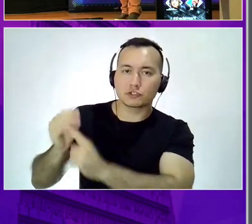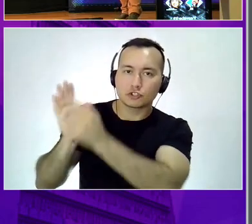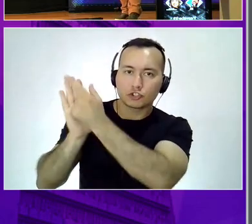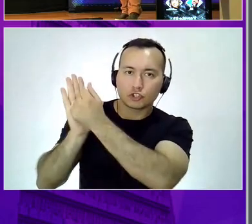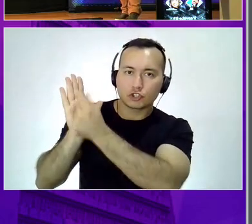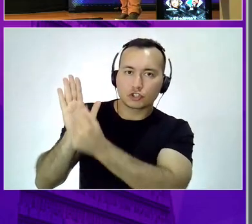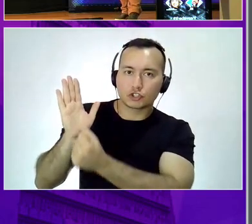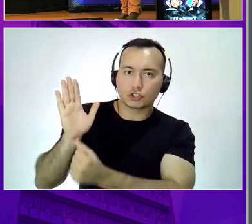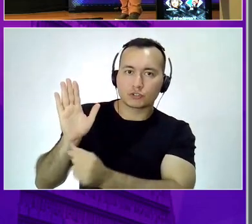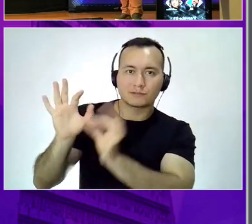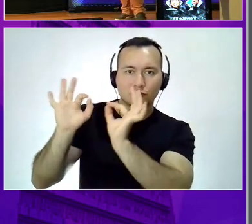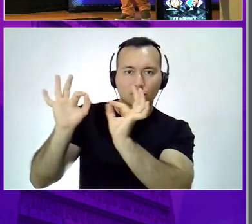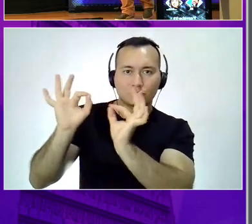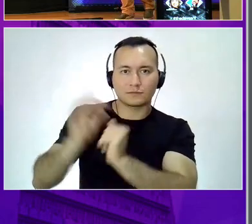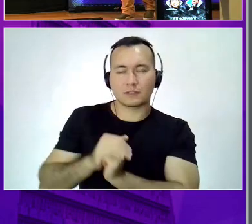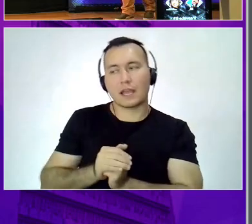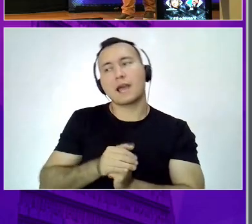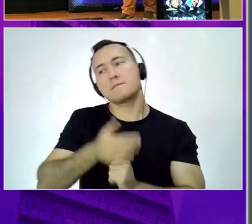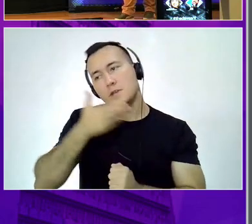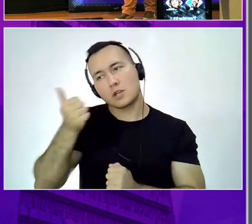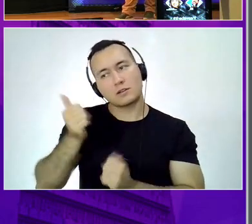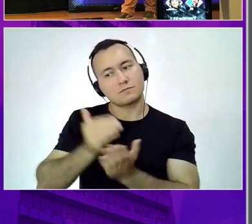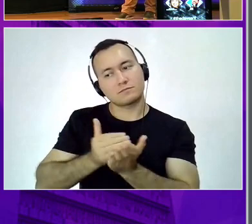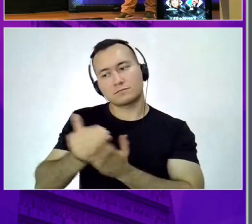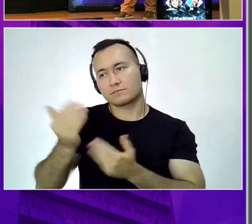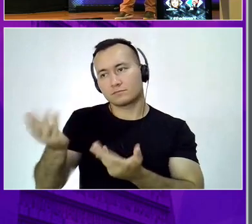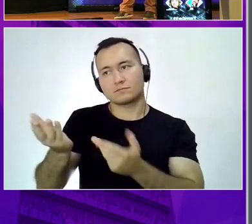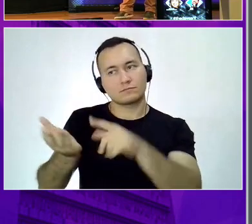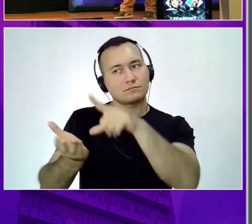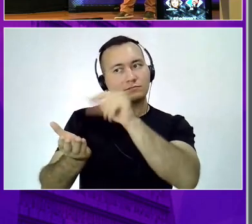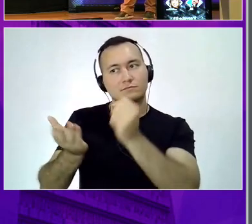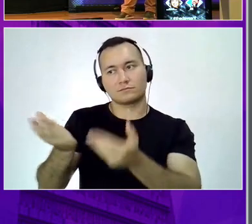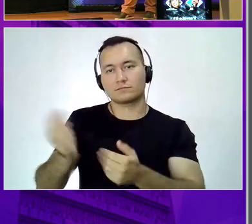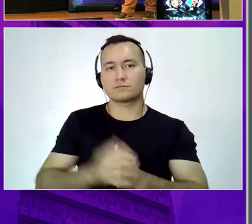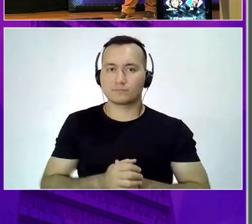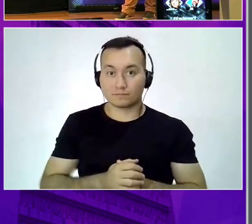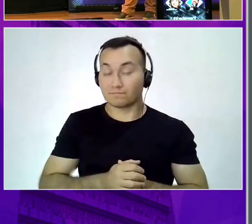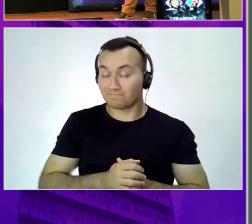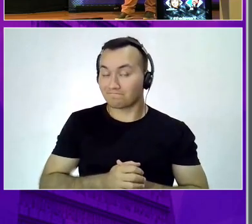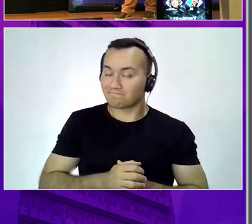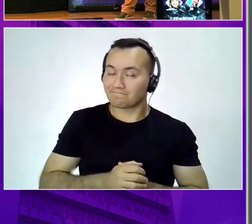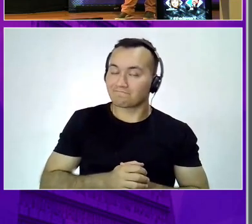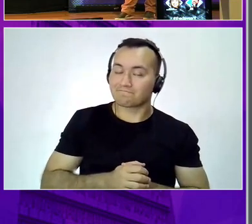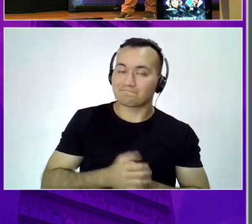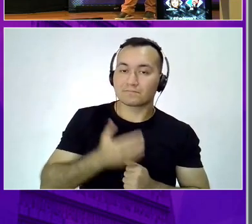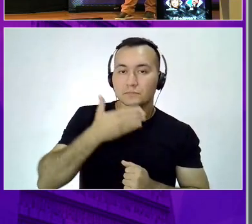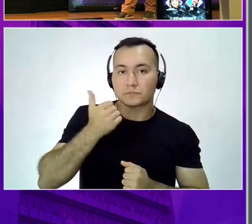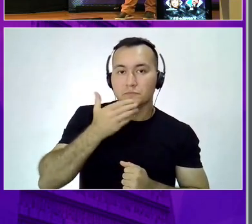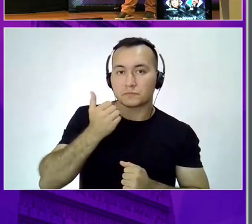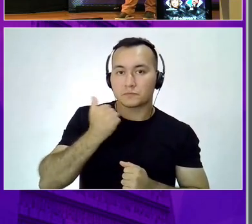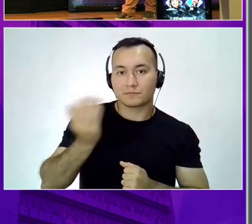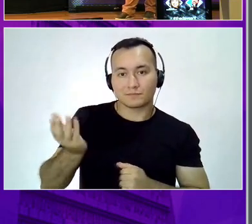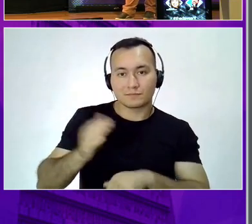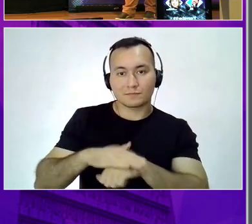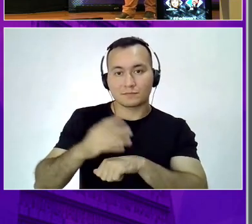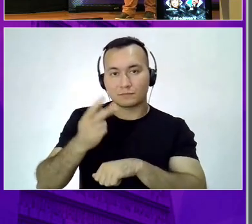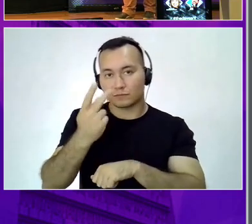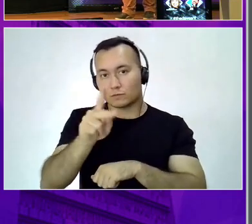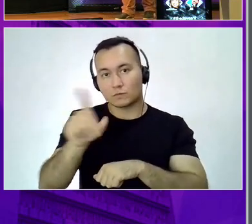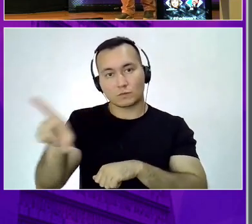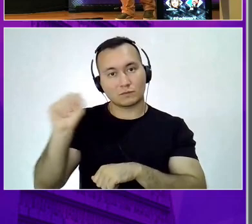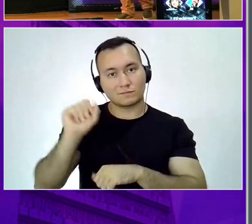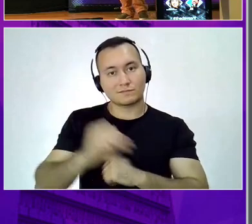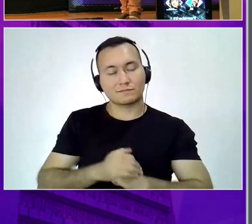muito possibilidade de resultado, às vezes pouca coisa lá já dá um baita resultado, dá muito mais impacto. E no cenário